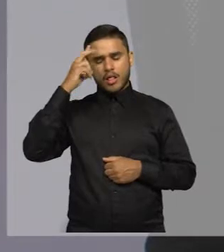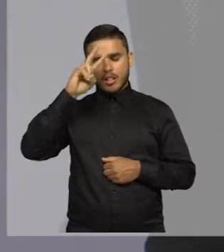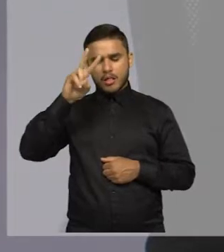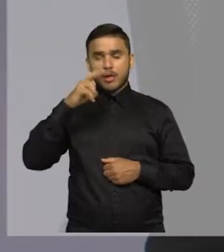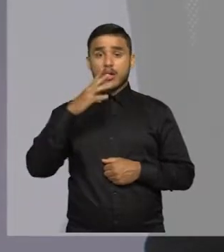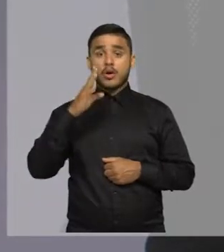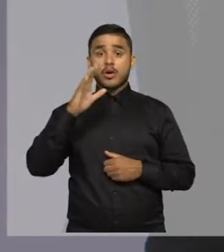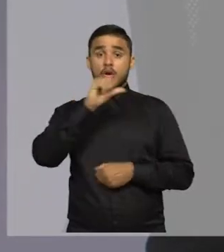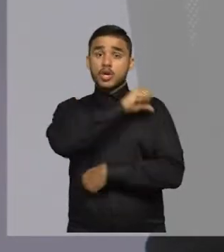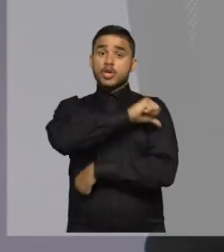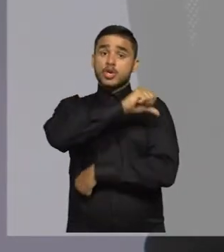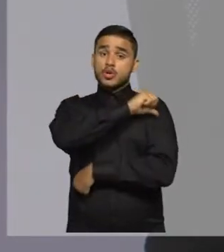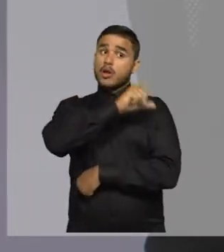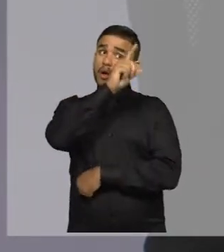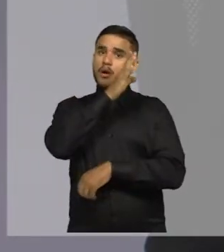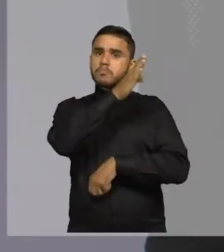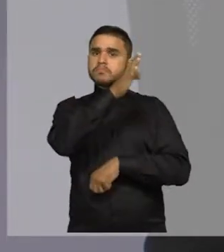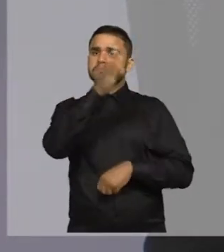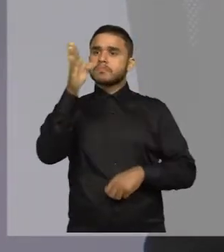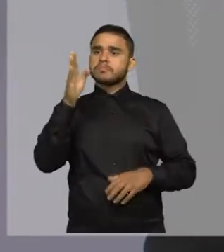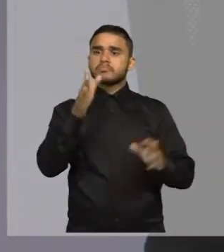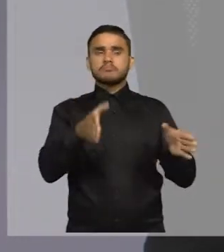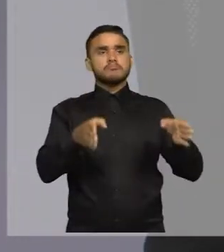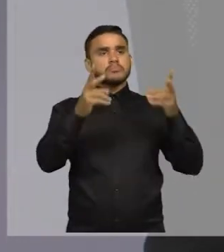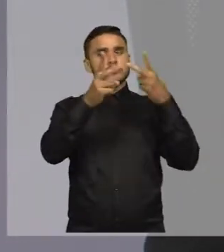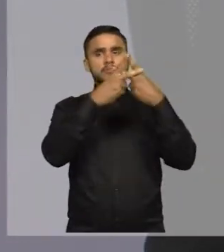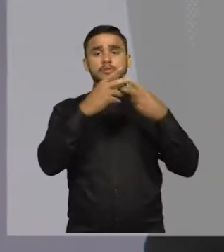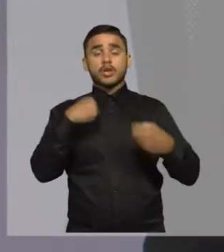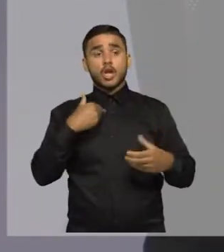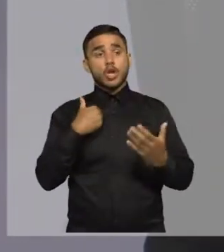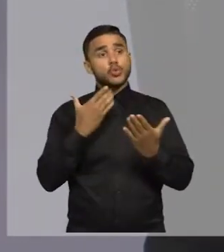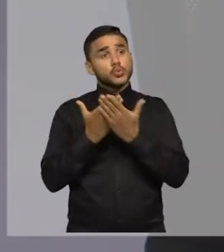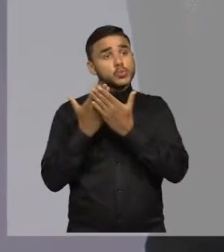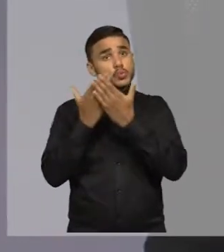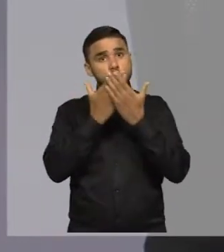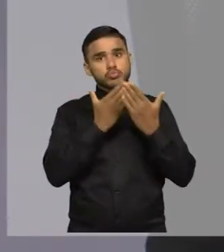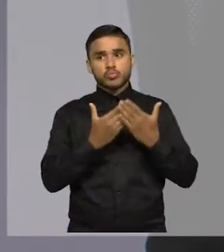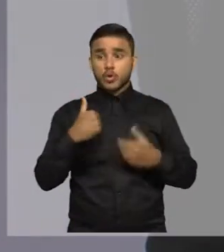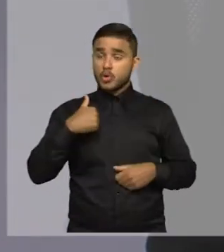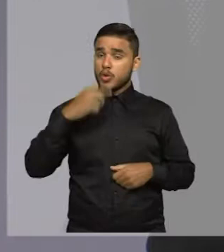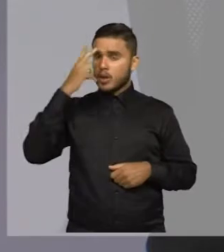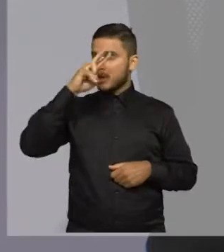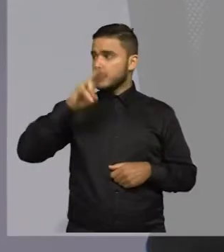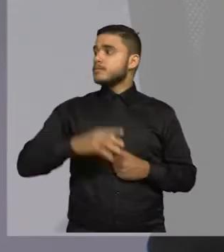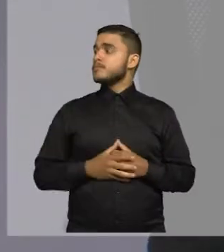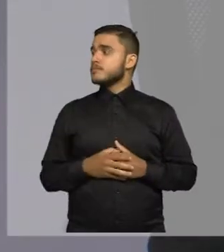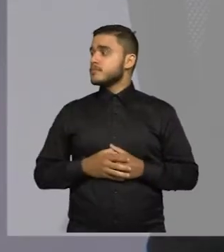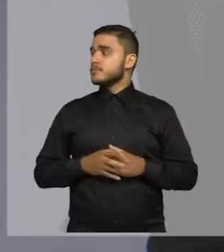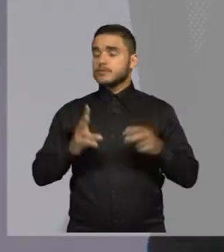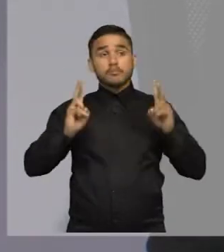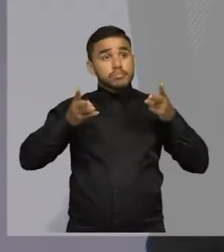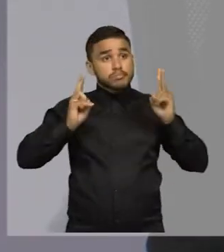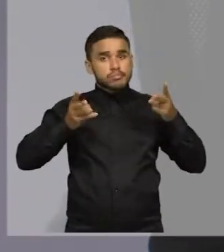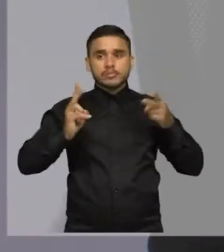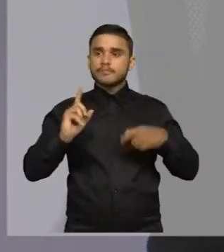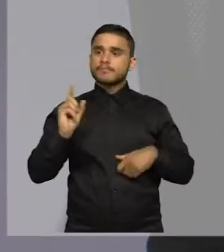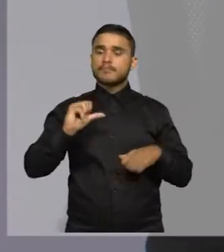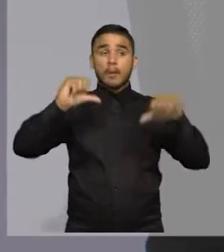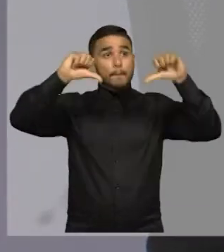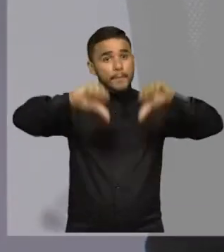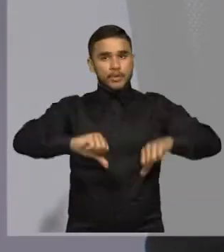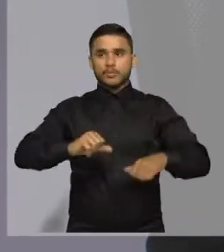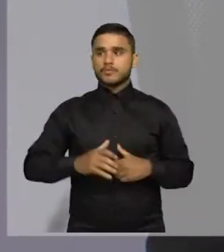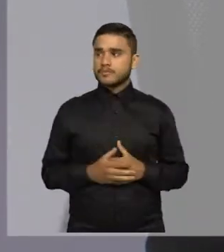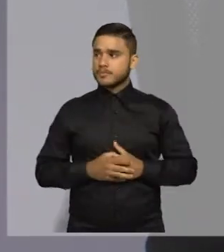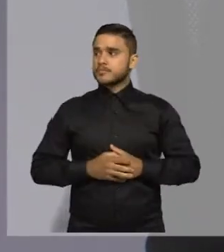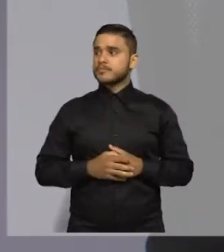do Rio de Janeiro, eu sei que continuou do mesmo jeito. Agora, quando alguns nomes... Não é do mesmo jeito não, está pior. Está pior, está